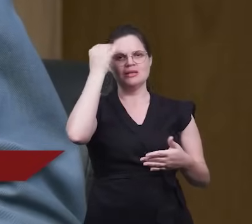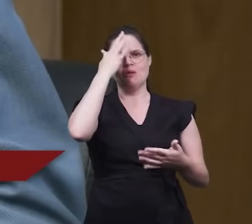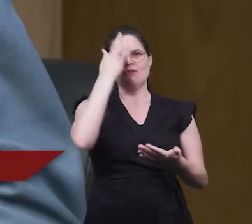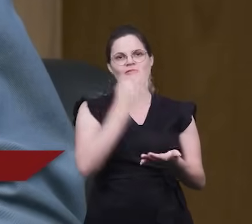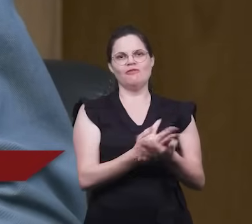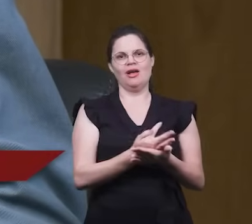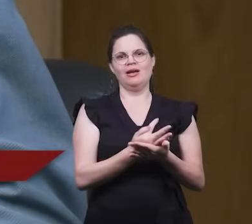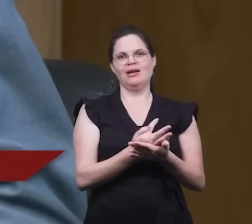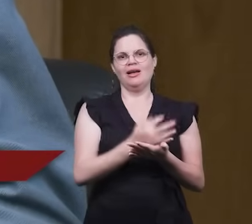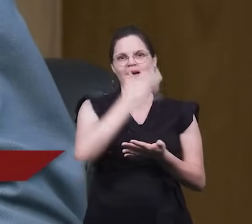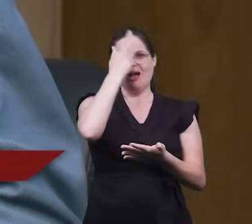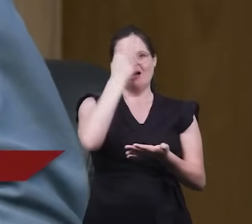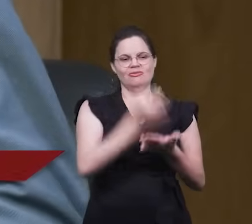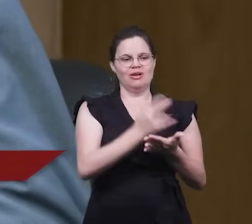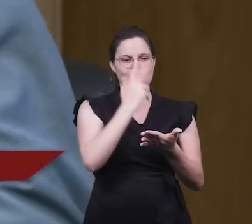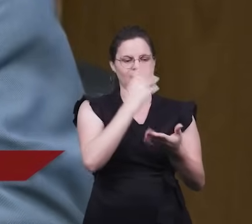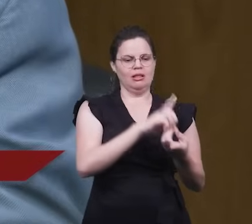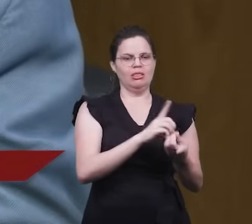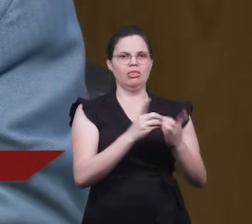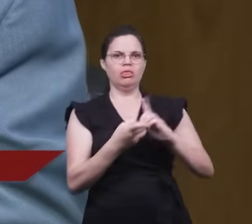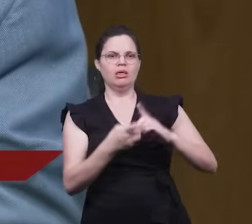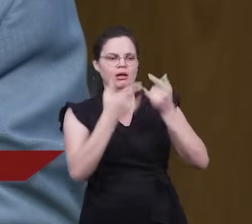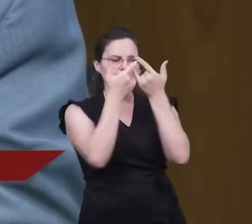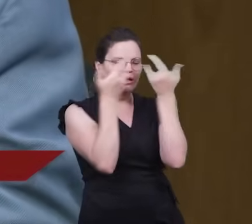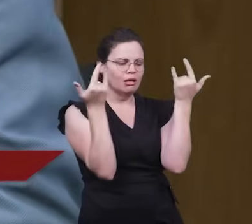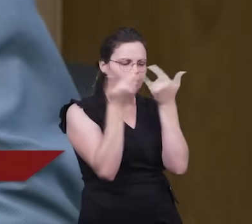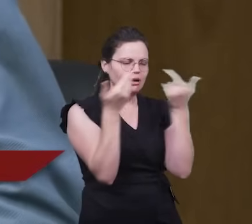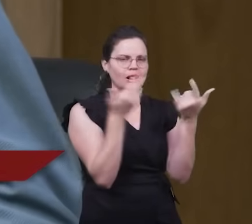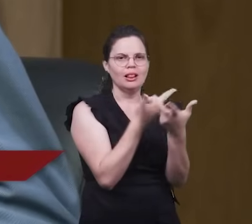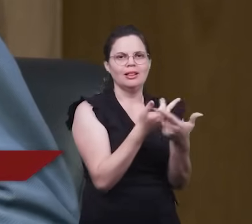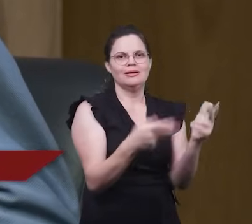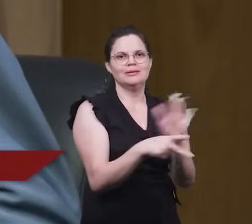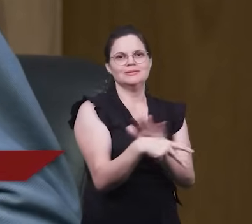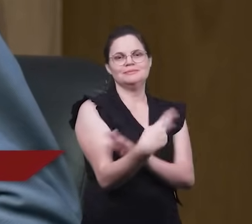esquecida pela religião, foi trocada a fé. Ela deixou de ser